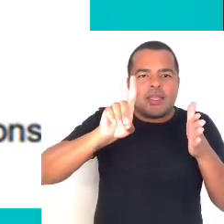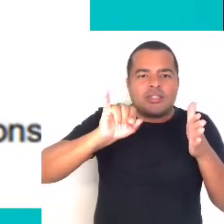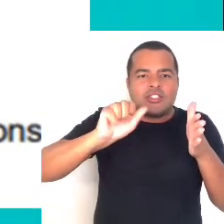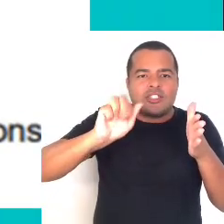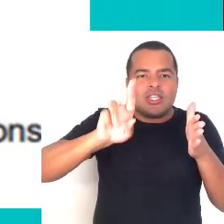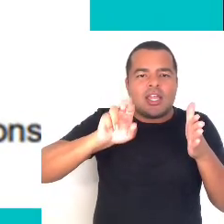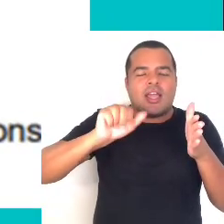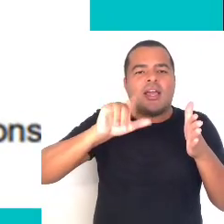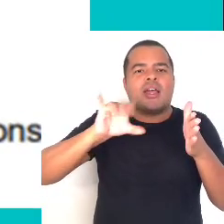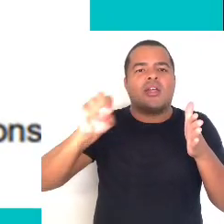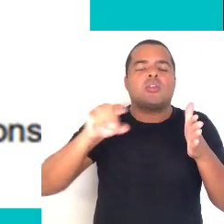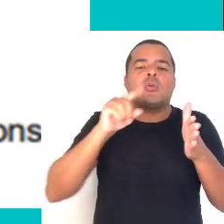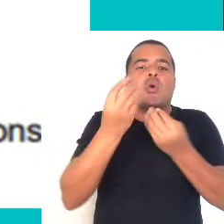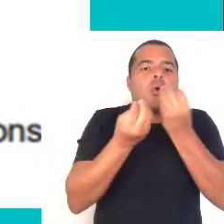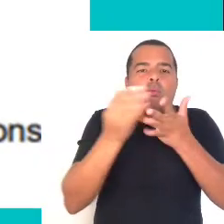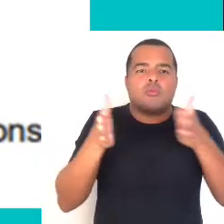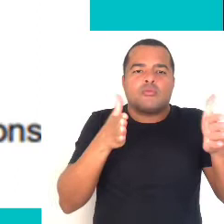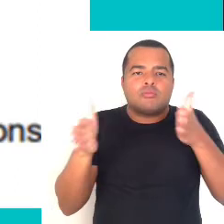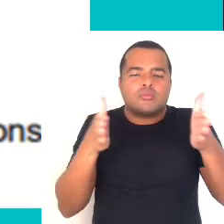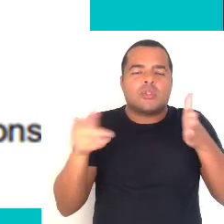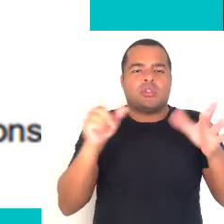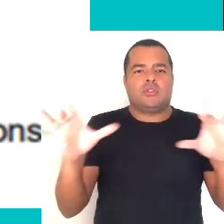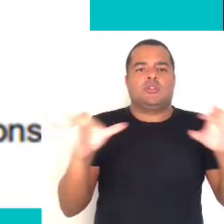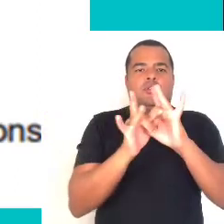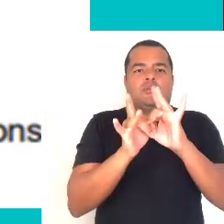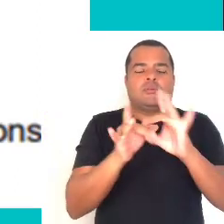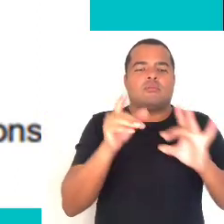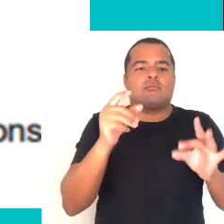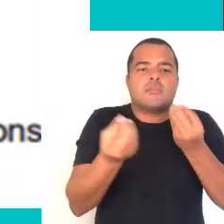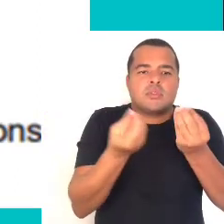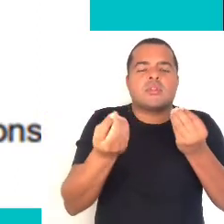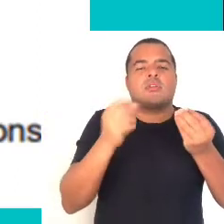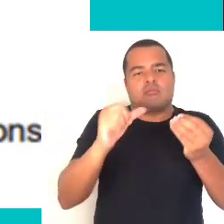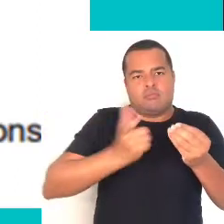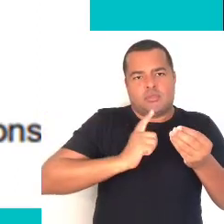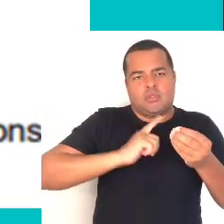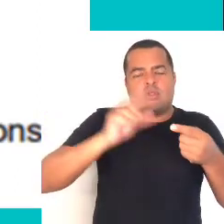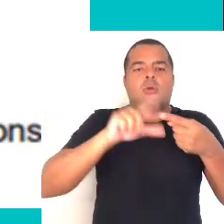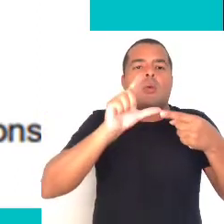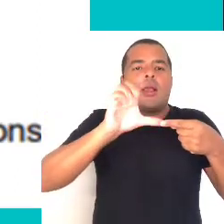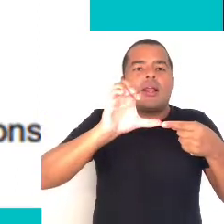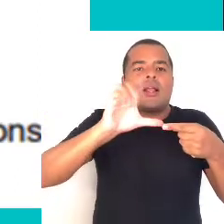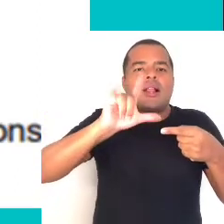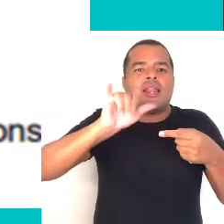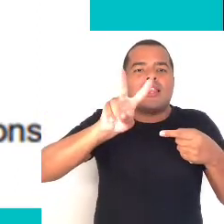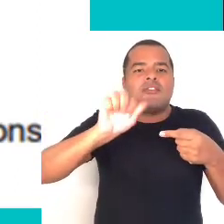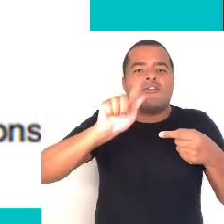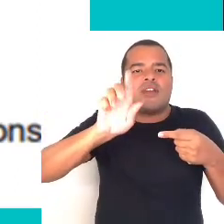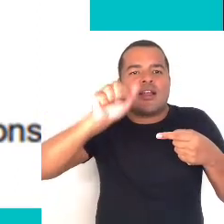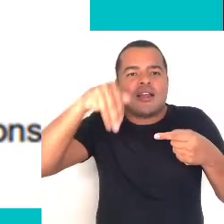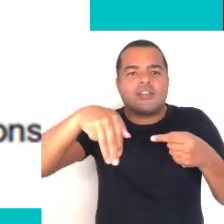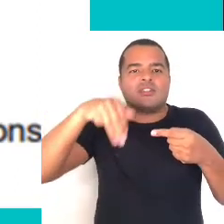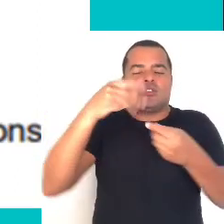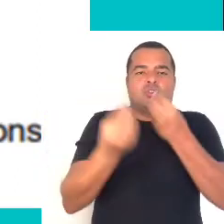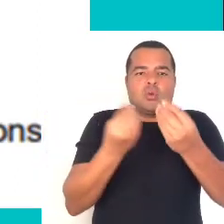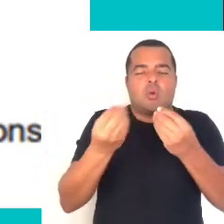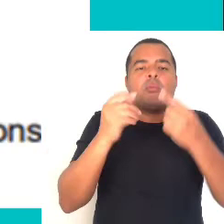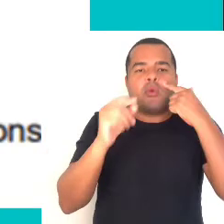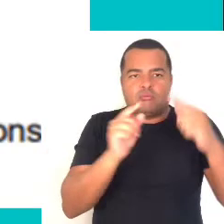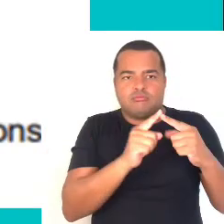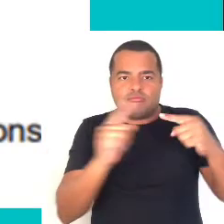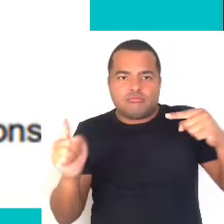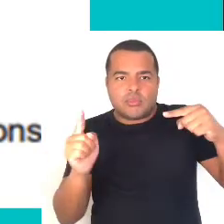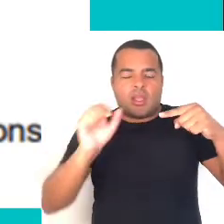de reação? Imaginando que numa ruptura de ligação eu vou ter sempre dois processos, uma clivagem homolítica, que é quando eu